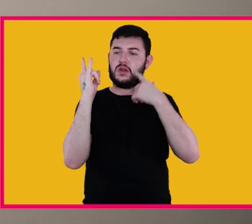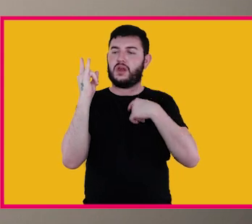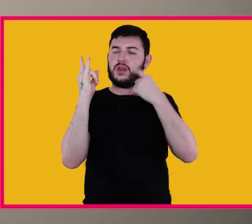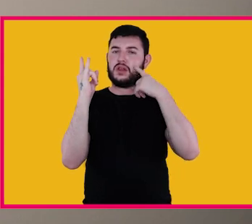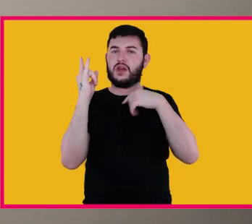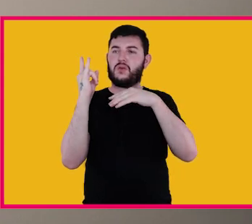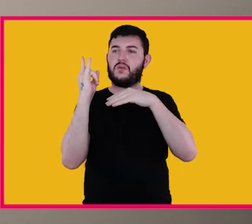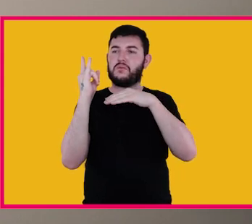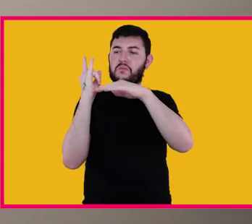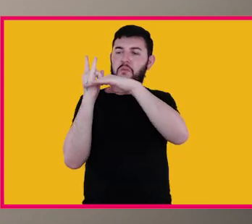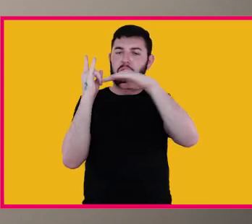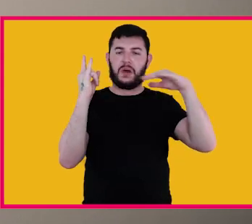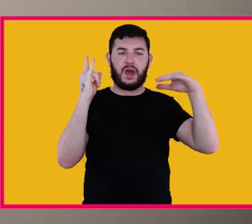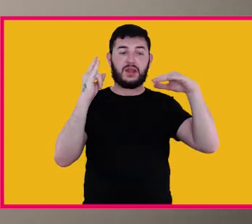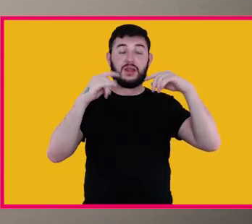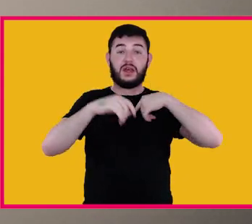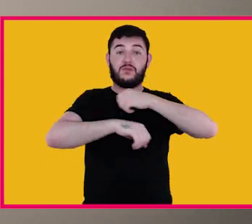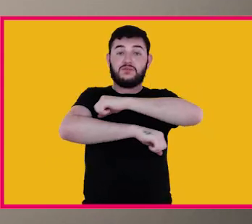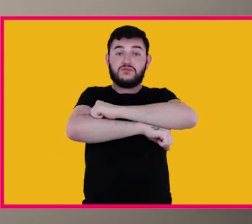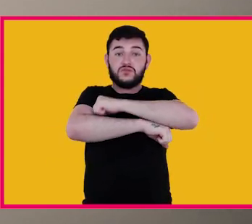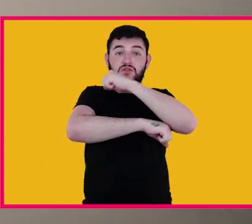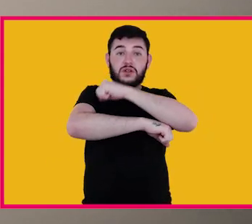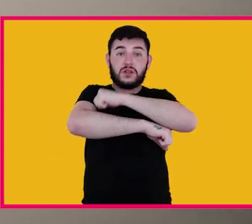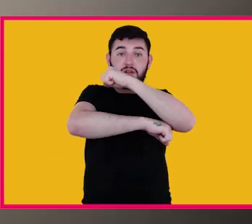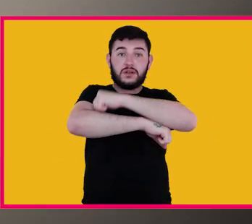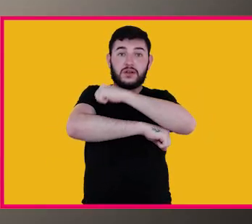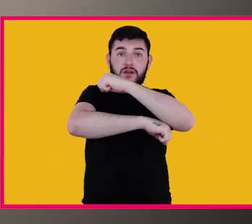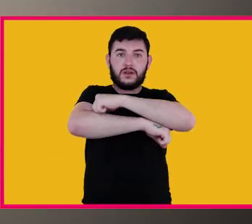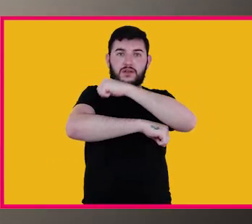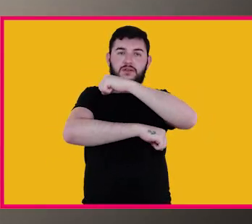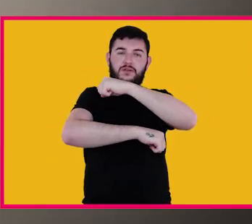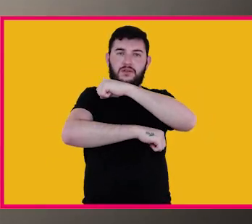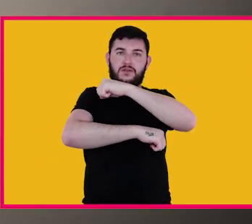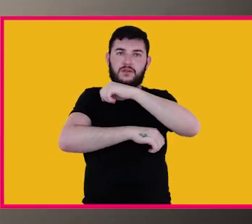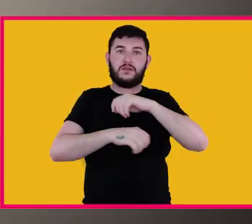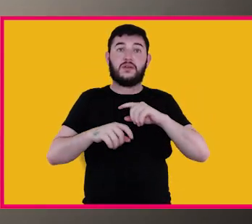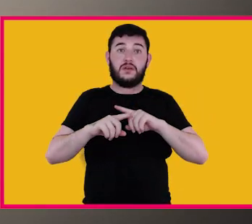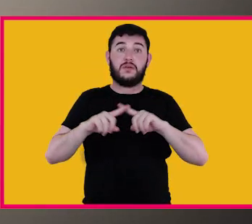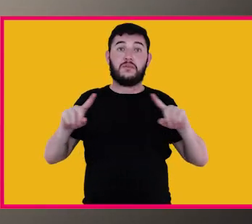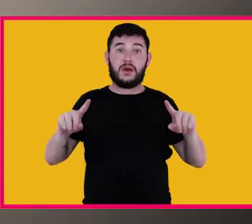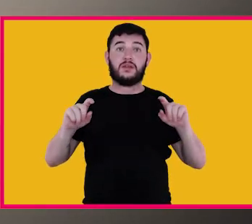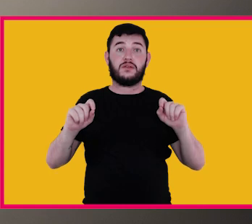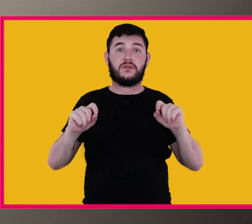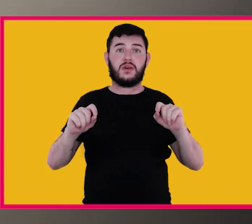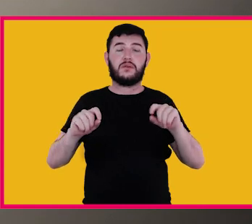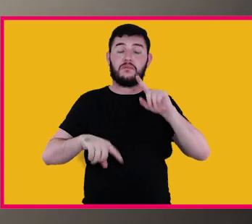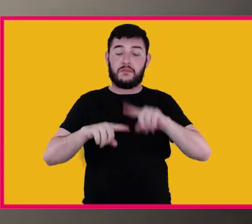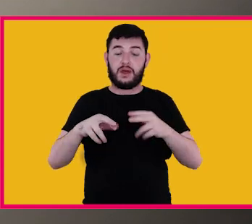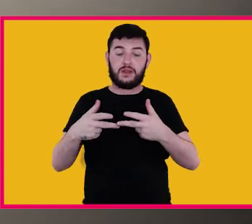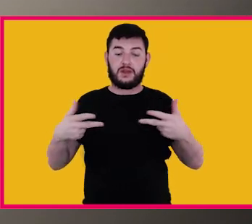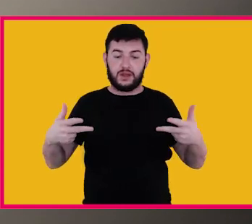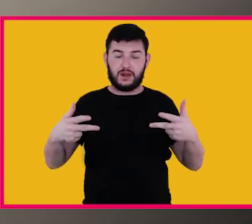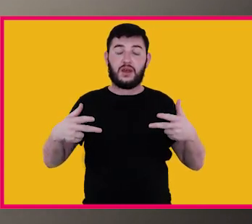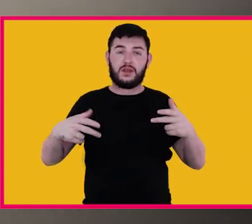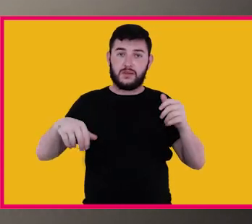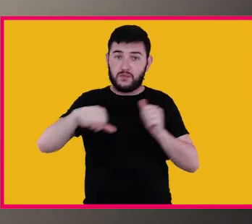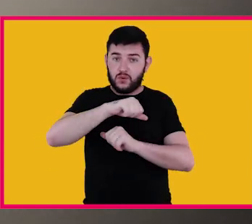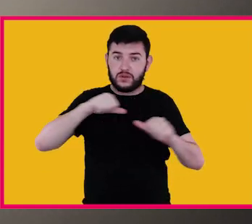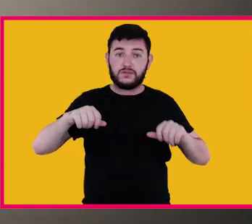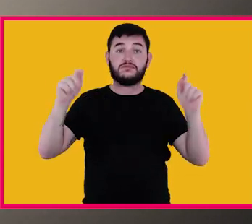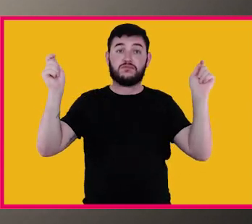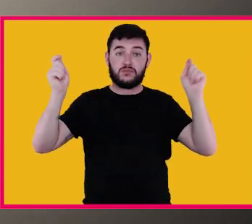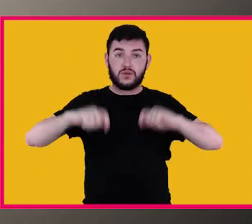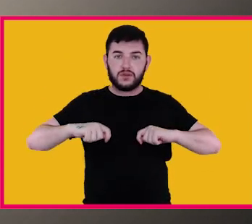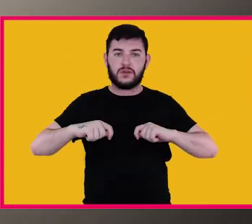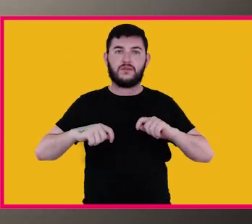janelinhas compridinhas, previstas nas laterais do núcleo básico, e que também harmoniza as mudanças de materiais entre os módulos, de tijolinhos para